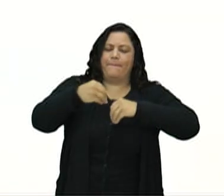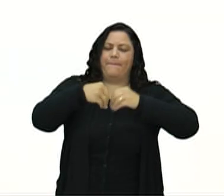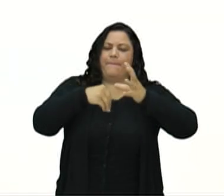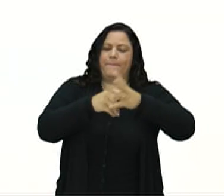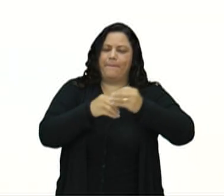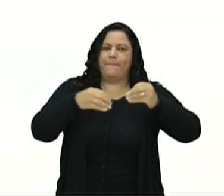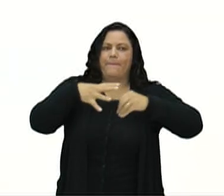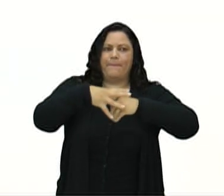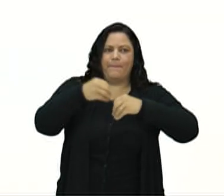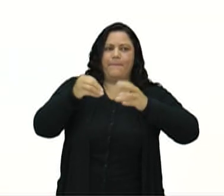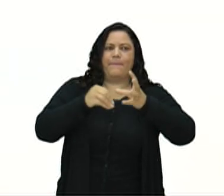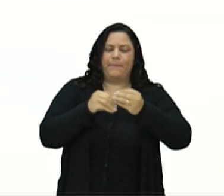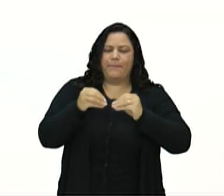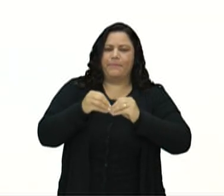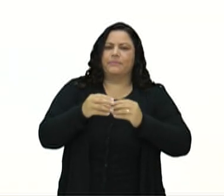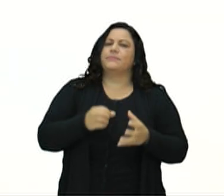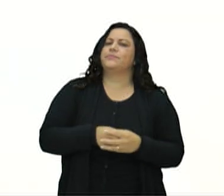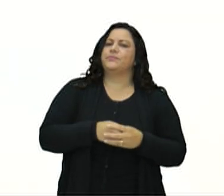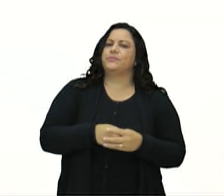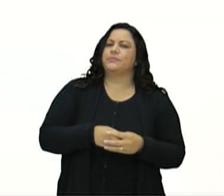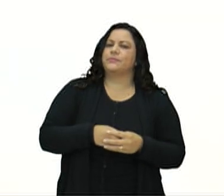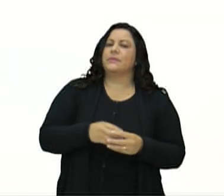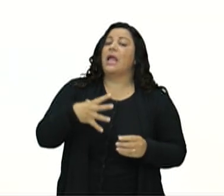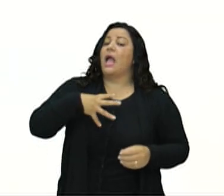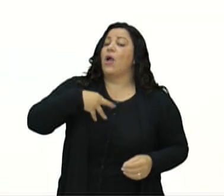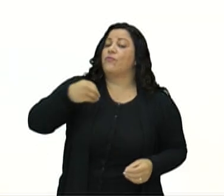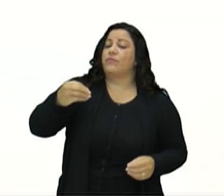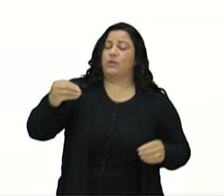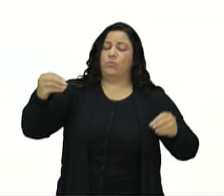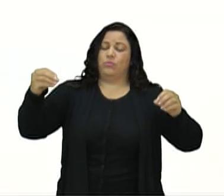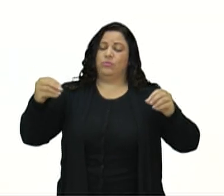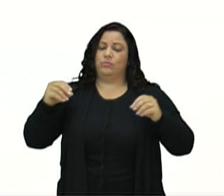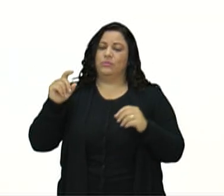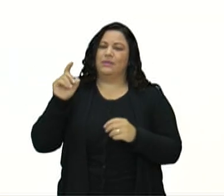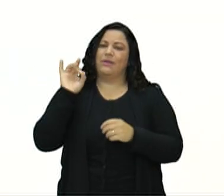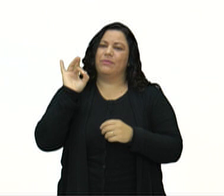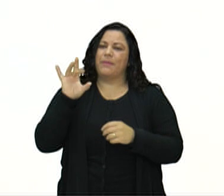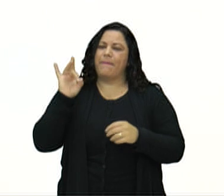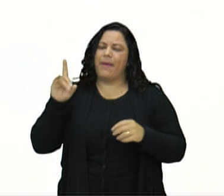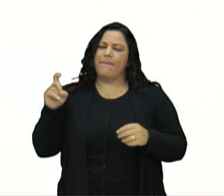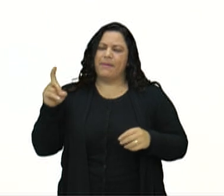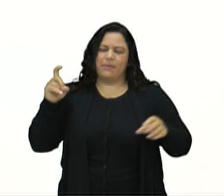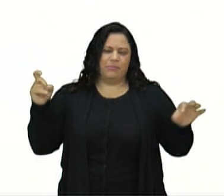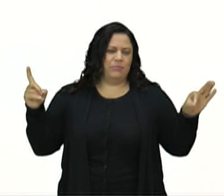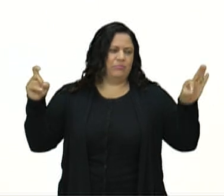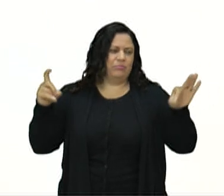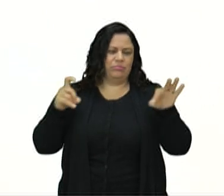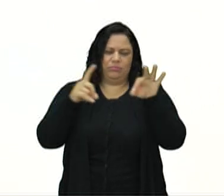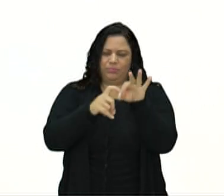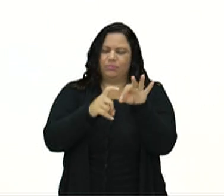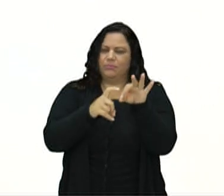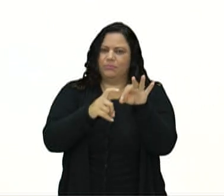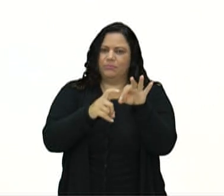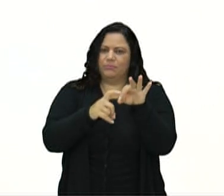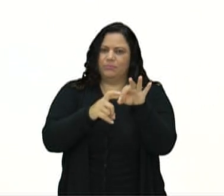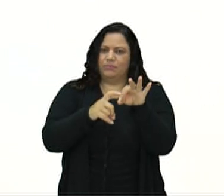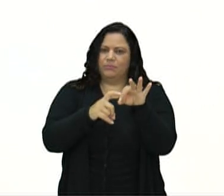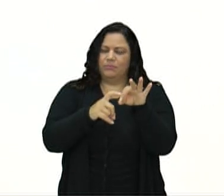meiose. Fecundação, esse espermatozoide manda um átice para o óvulo, marca um encontro lá na tuba uterina e vira um